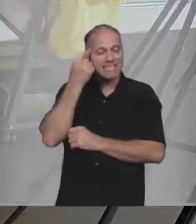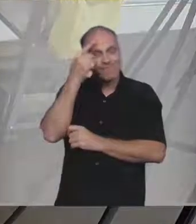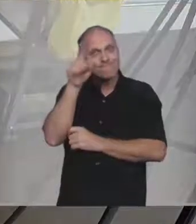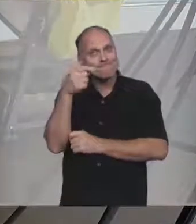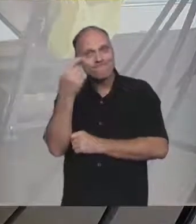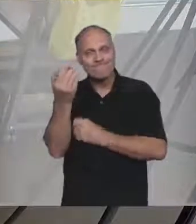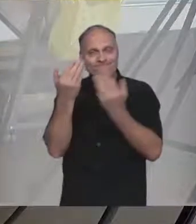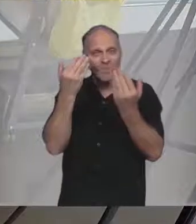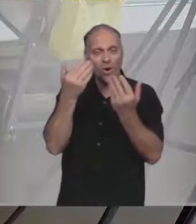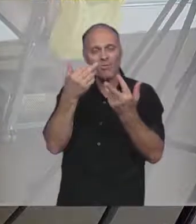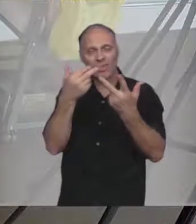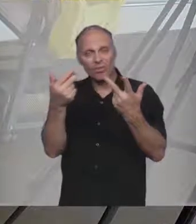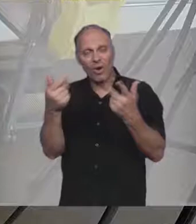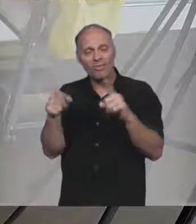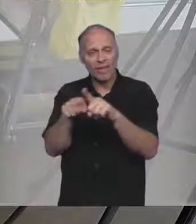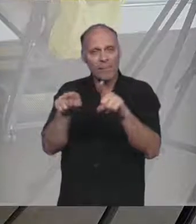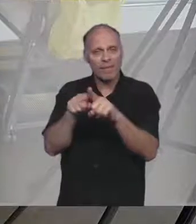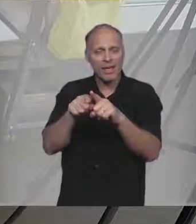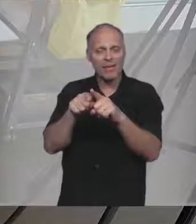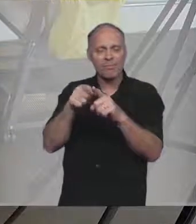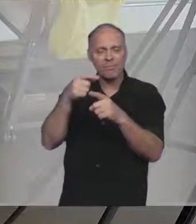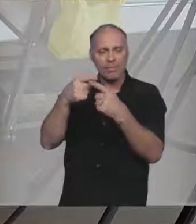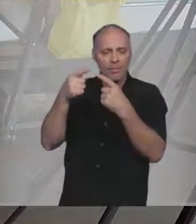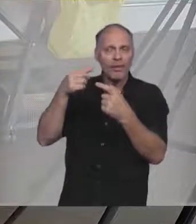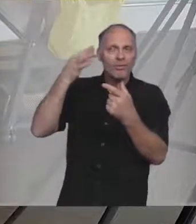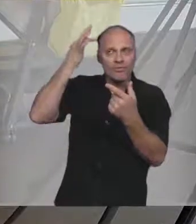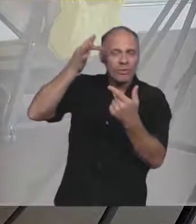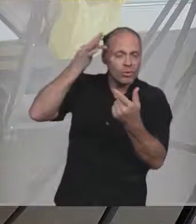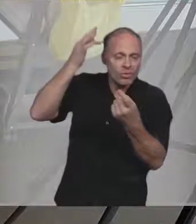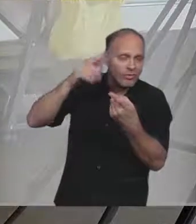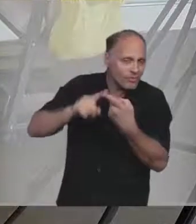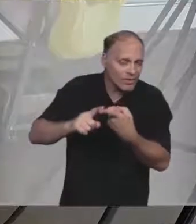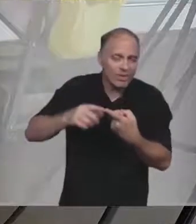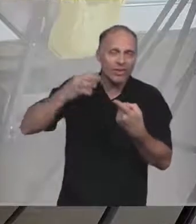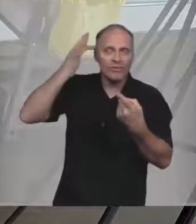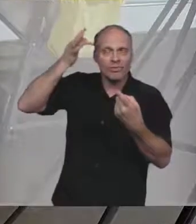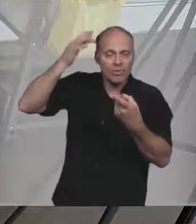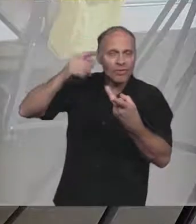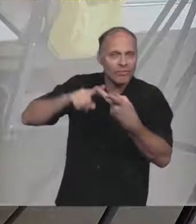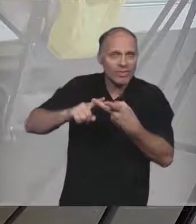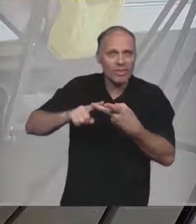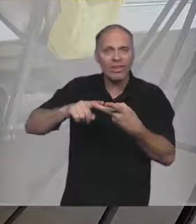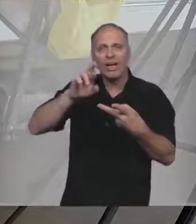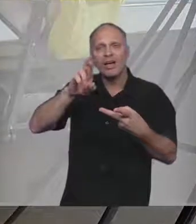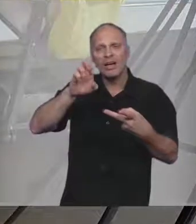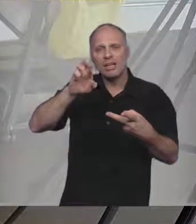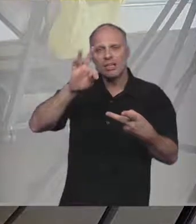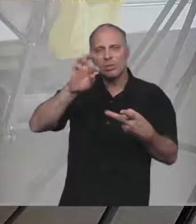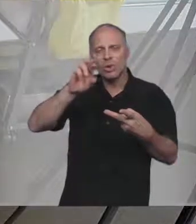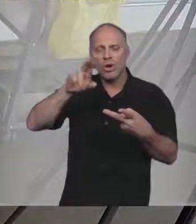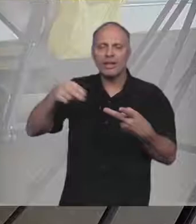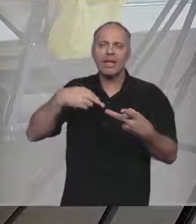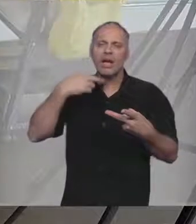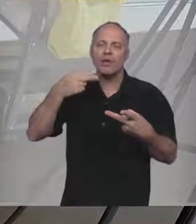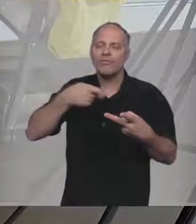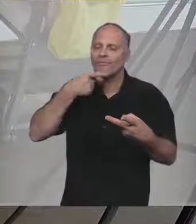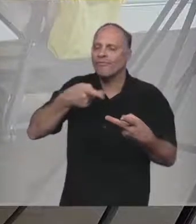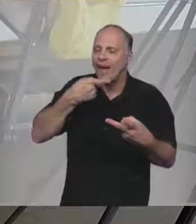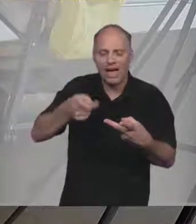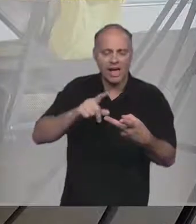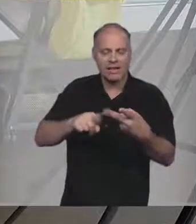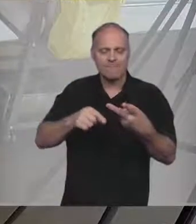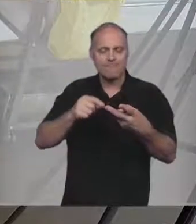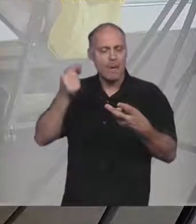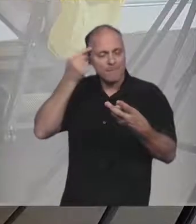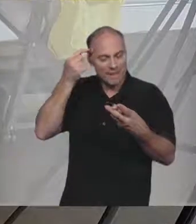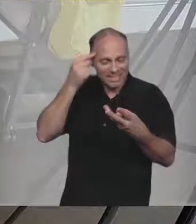também. Começaram a invadir um pouco, questões filosóficas, né? Questões mais do